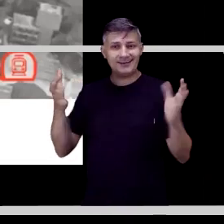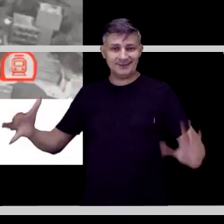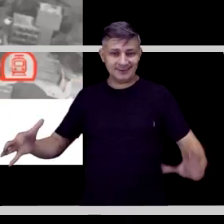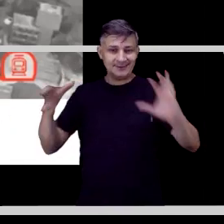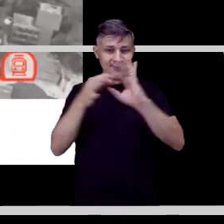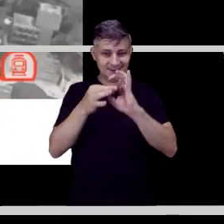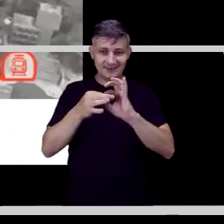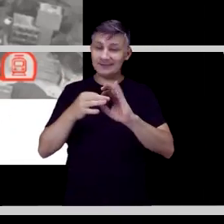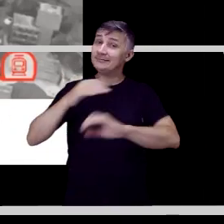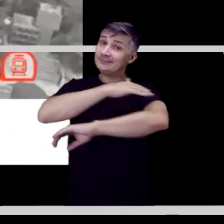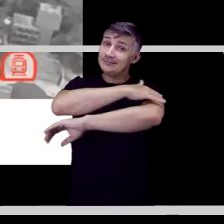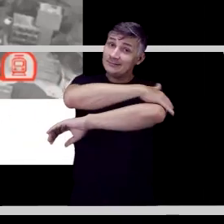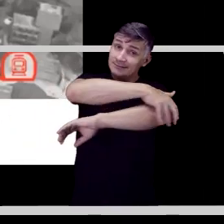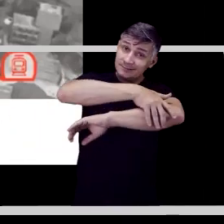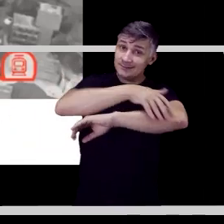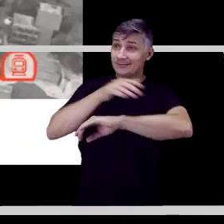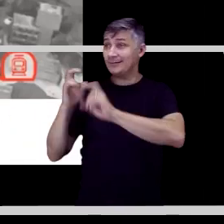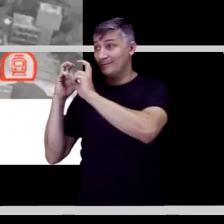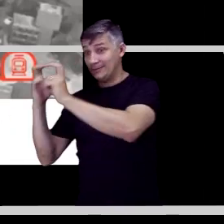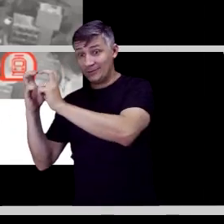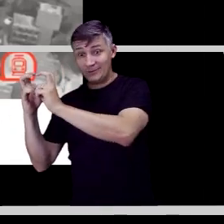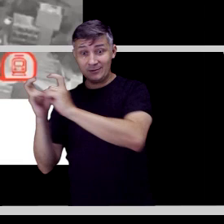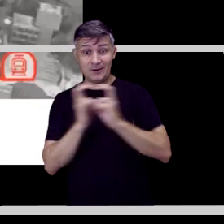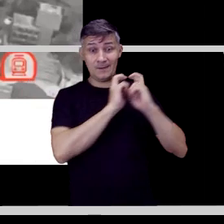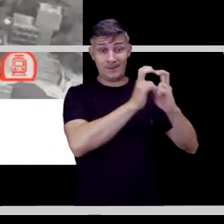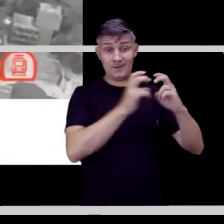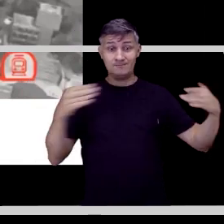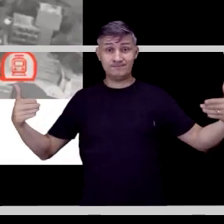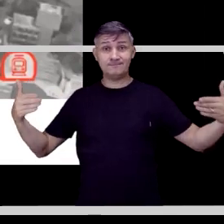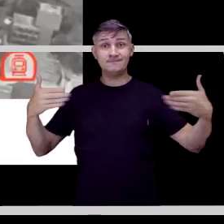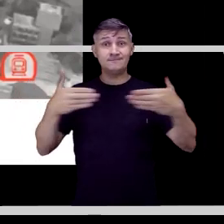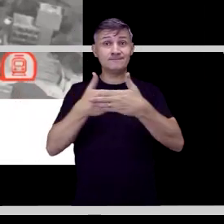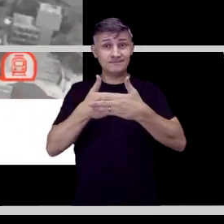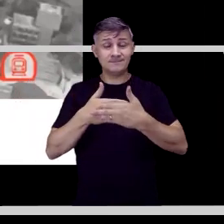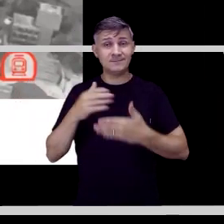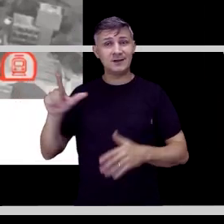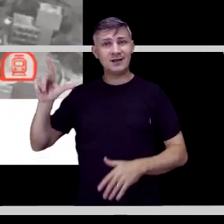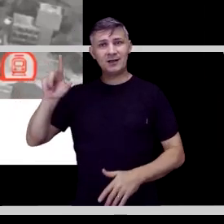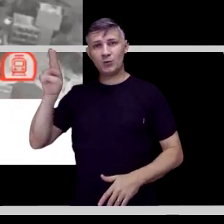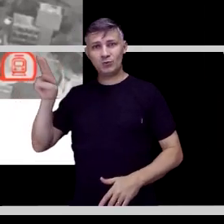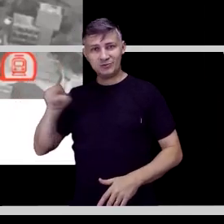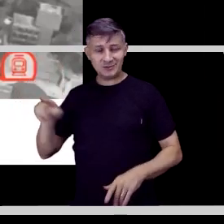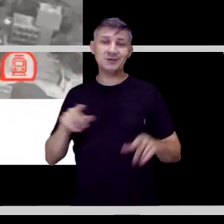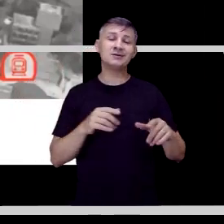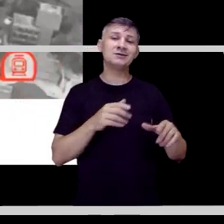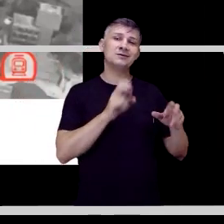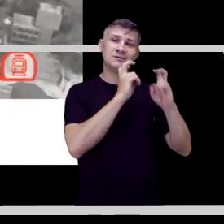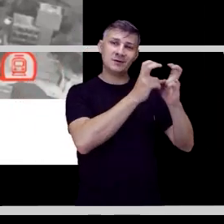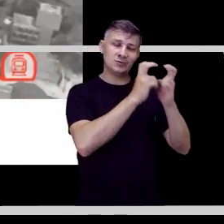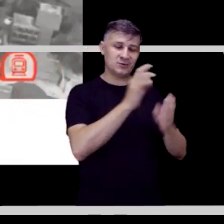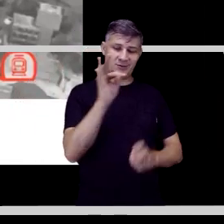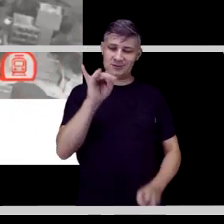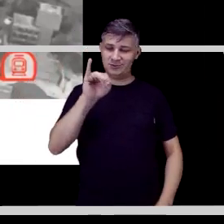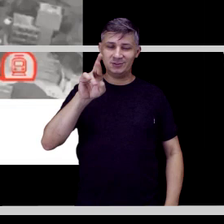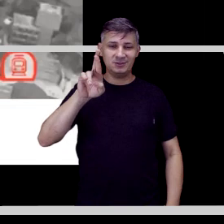ligação das duas estações de metrô, né, a Estação da Luz, a Estação Tiradentes,